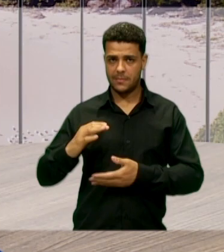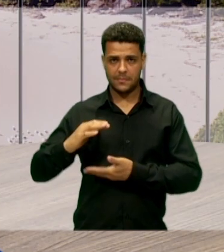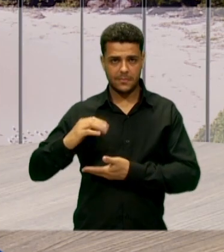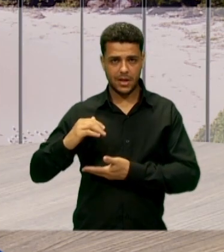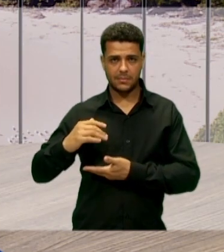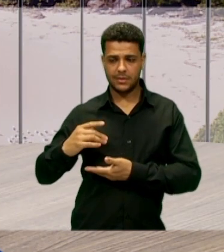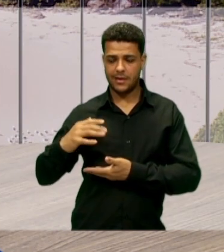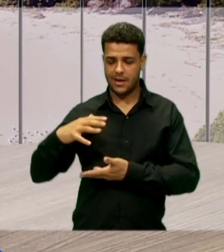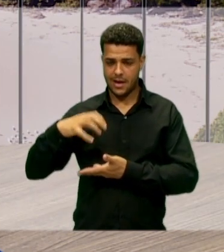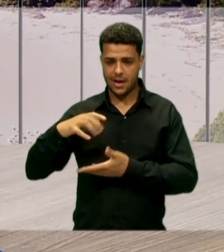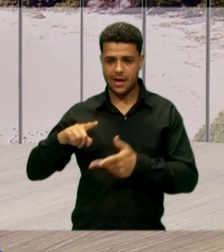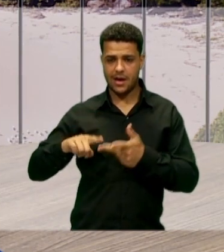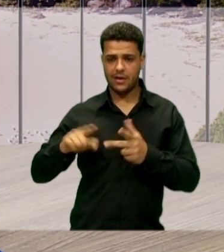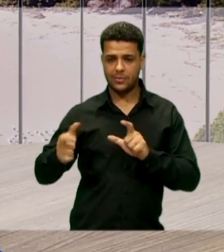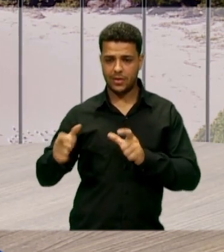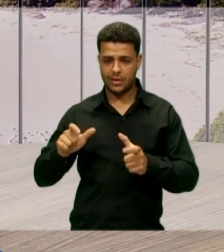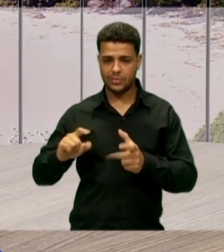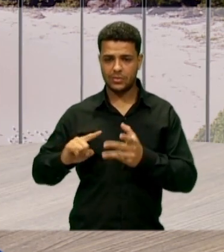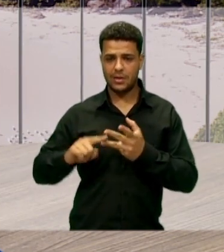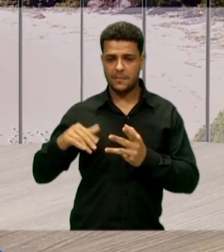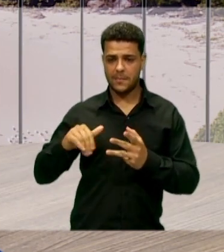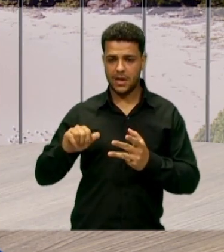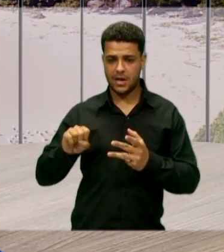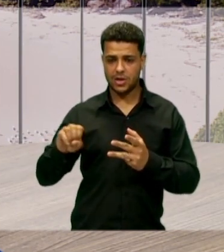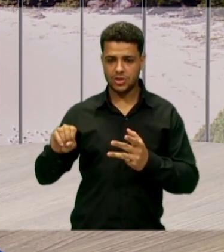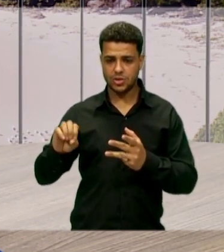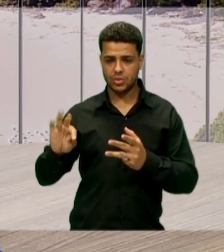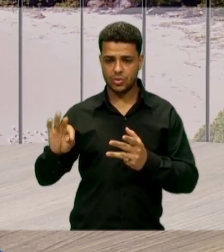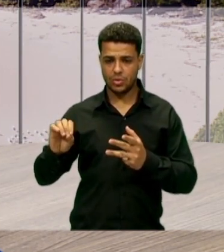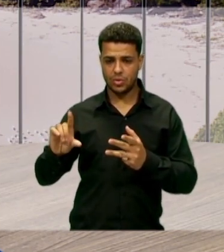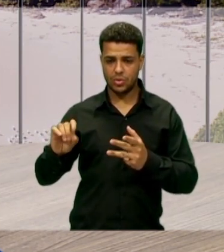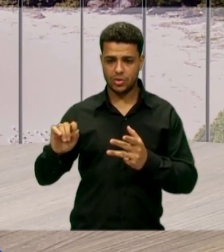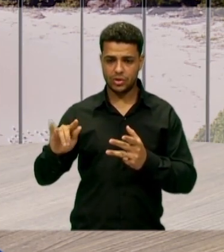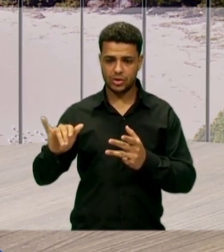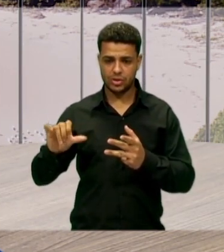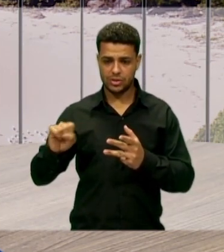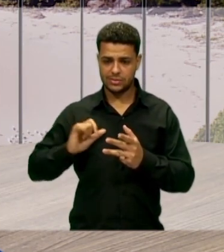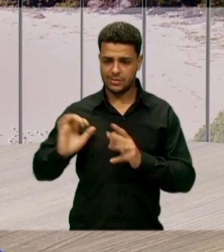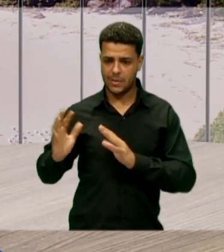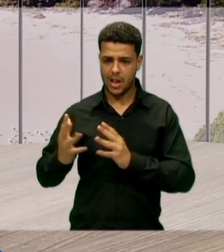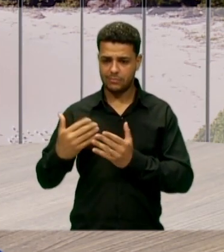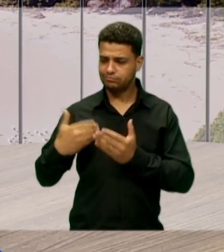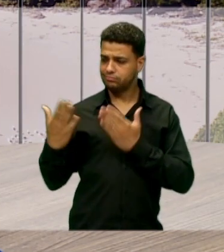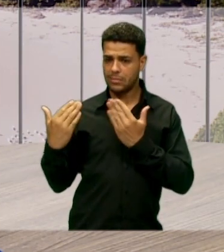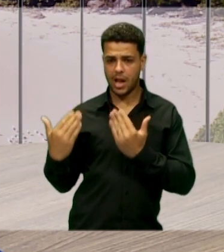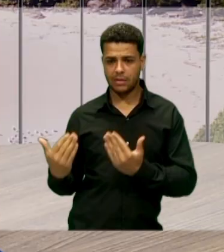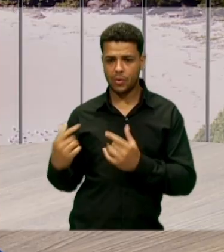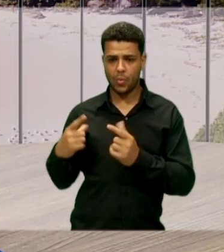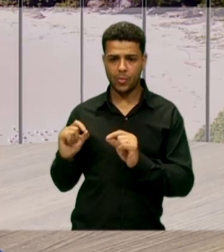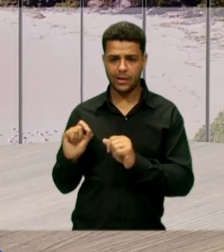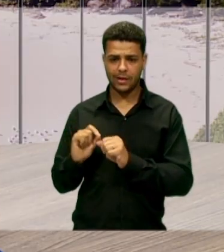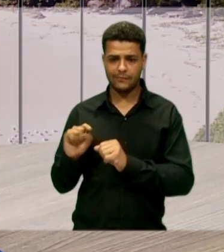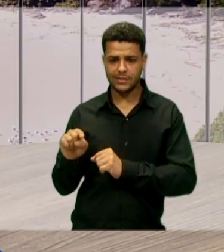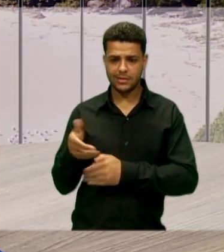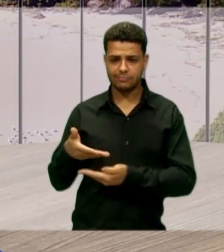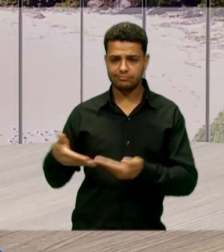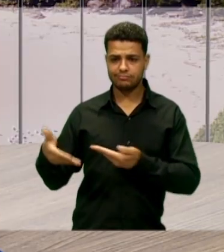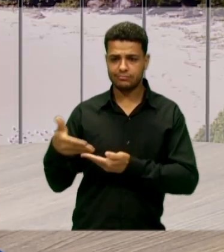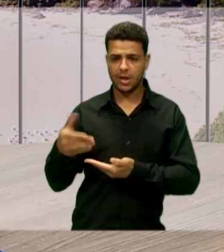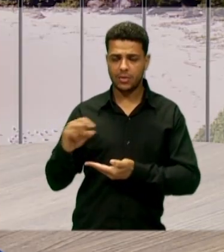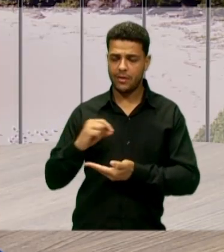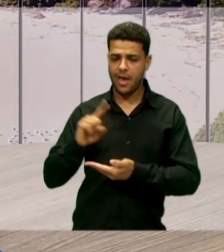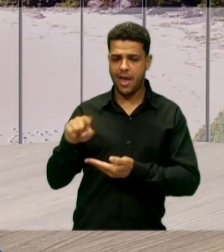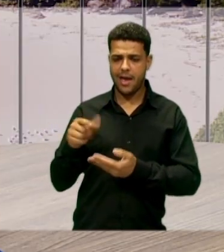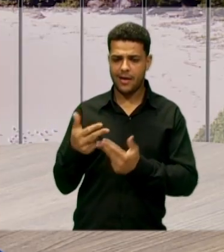reúne radioterapeutas, patologistas, mastologistas, oncologistas, e a gente discute o que fazer com essas pacientes, né? Então,